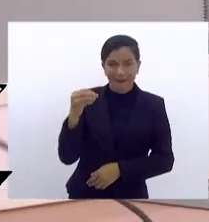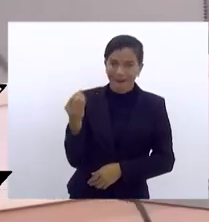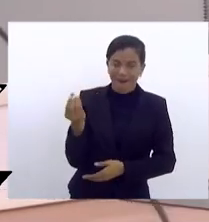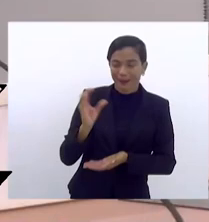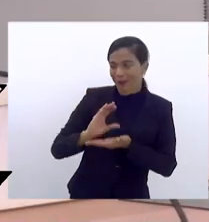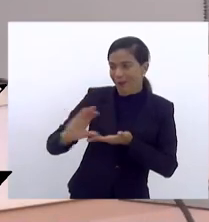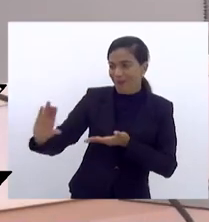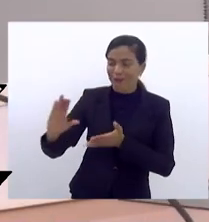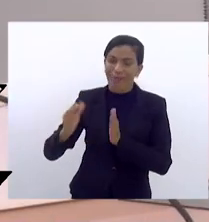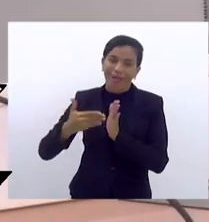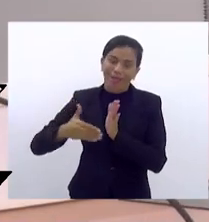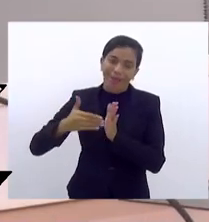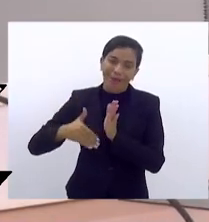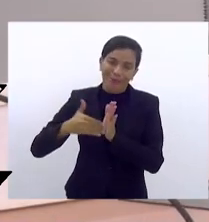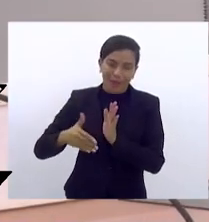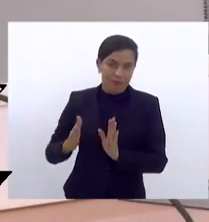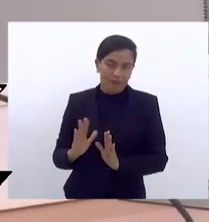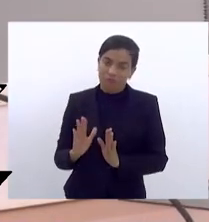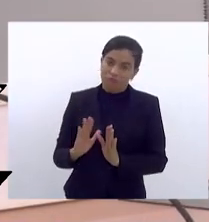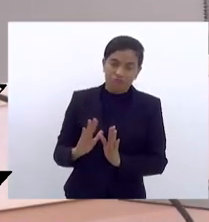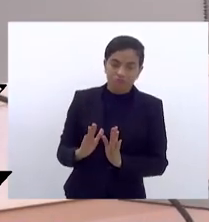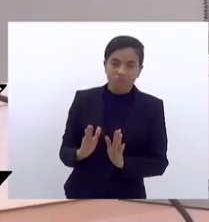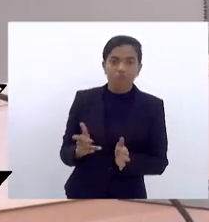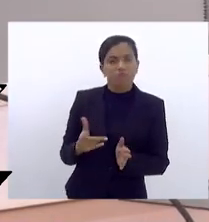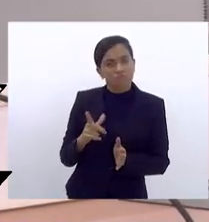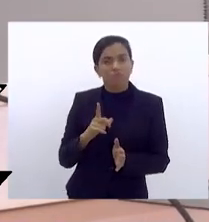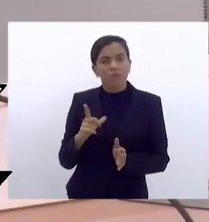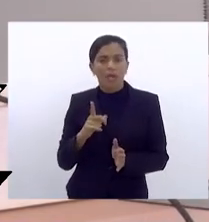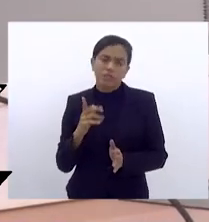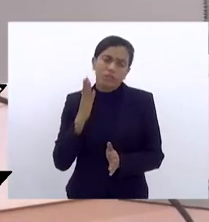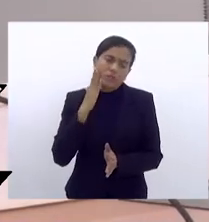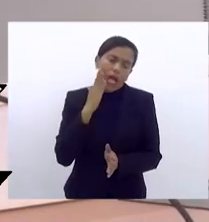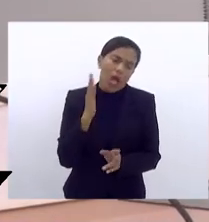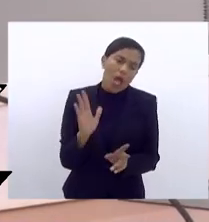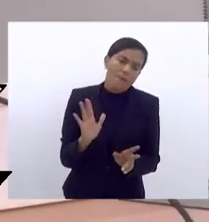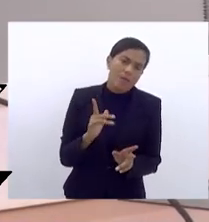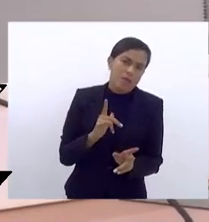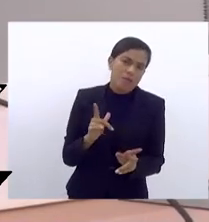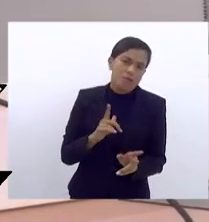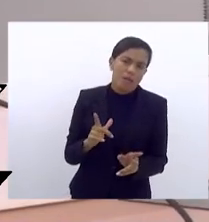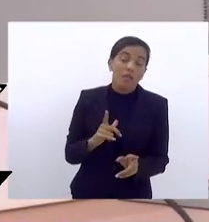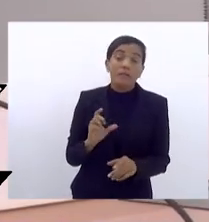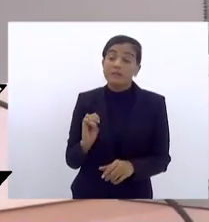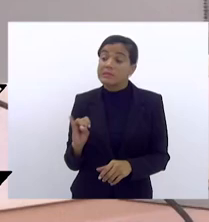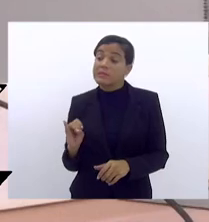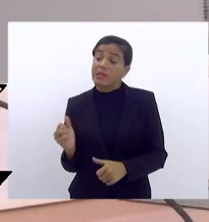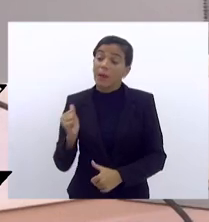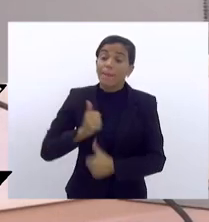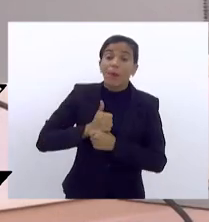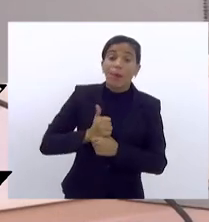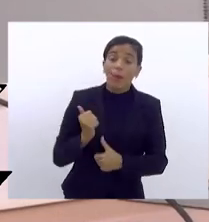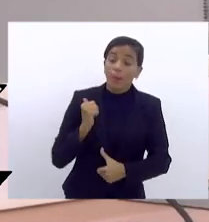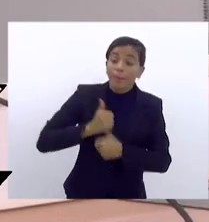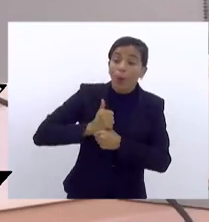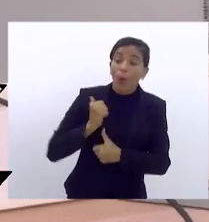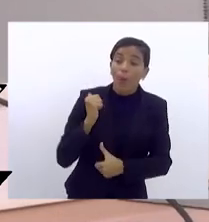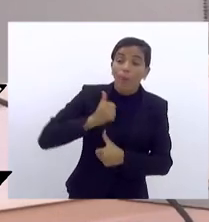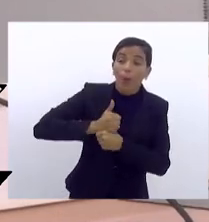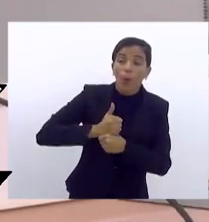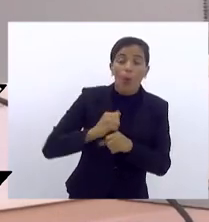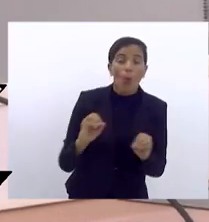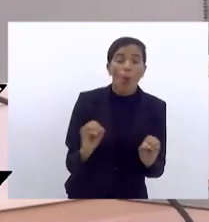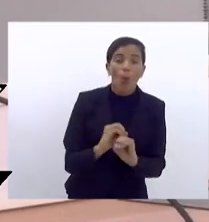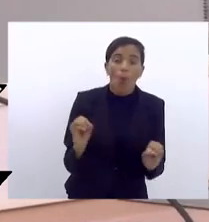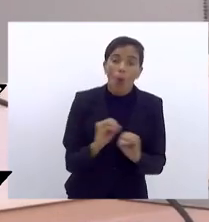ilimitados e infinitos a gente sabe que eles não são e se a gente não reposiciona a discussão para esse